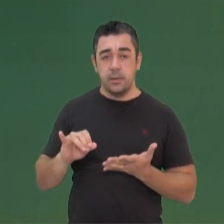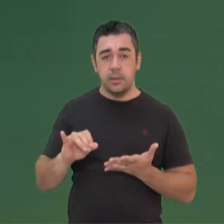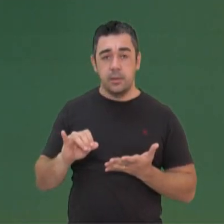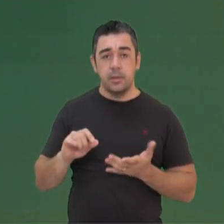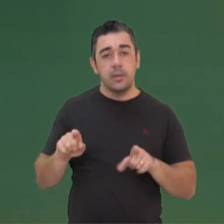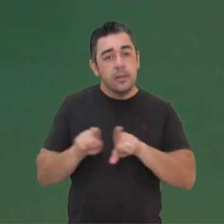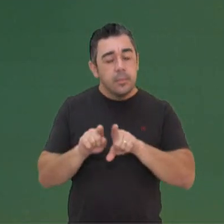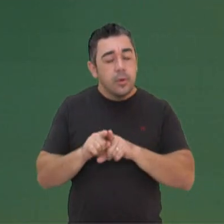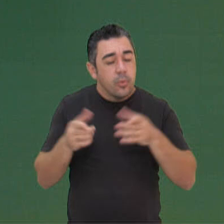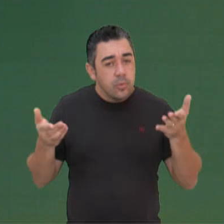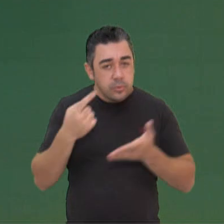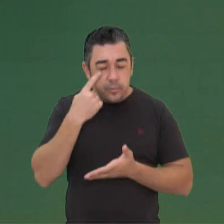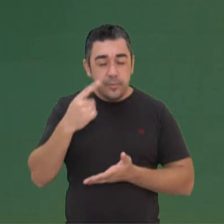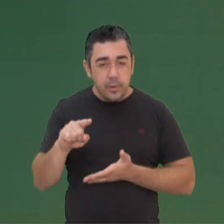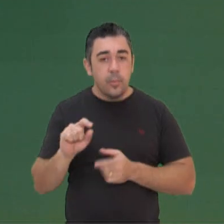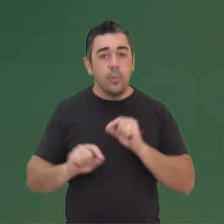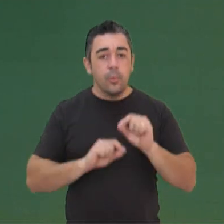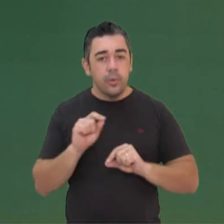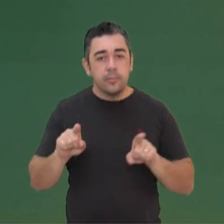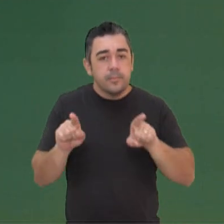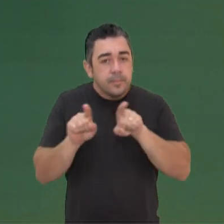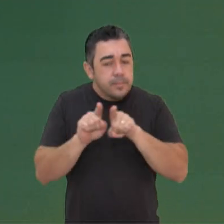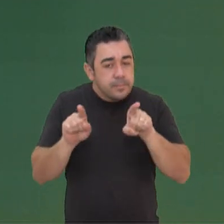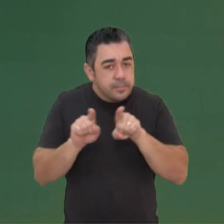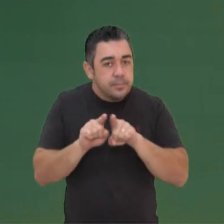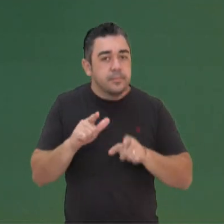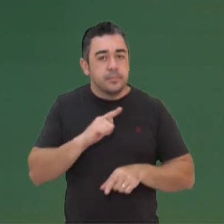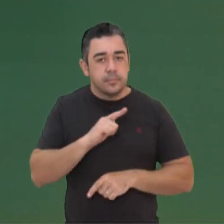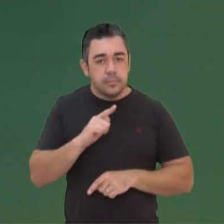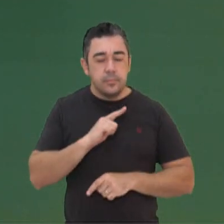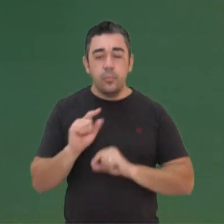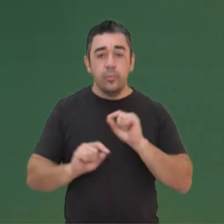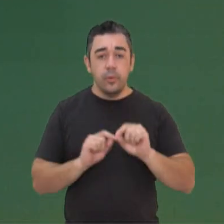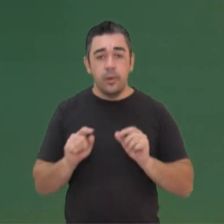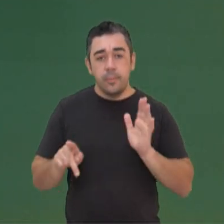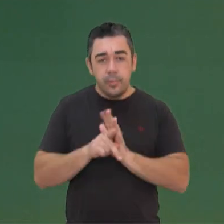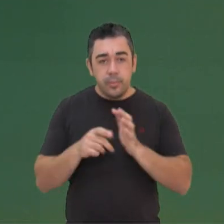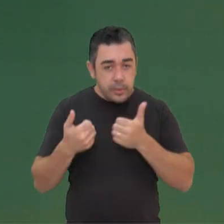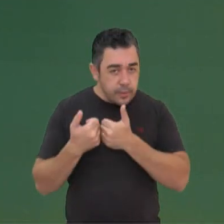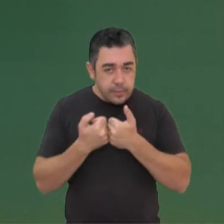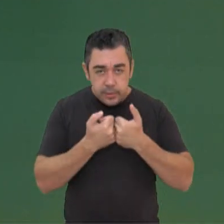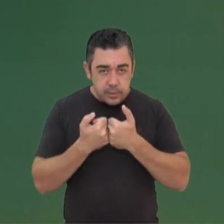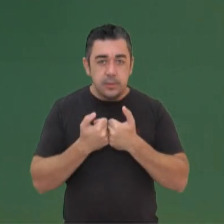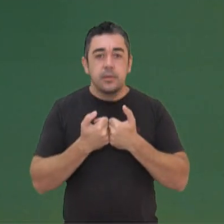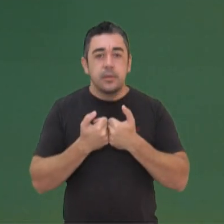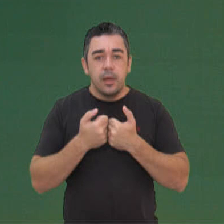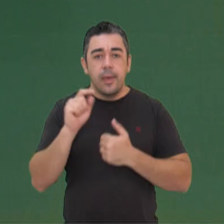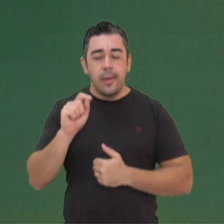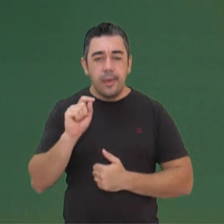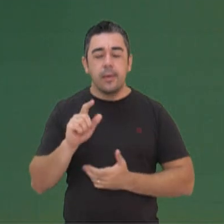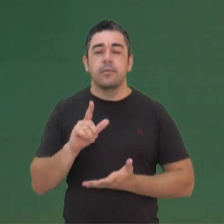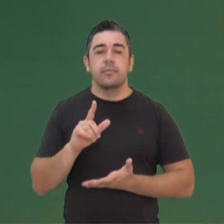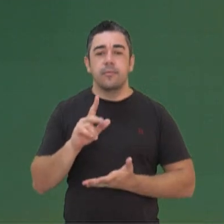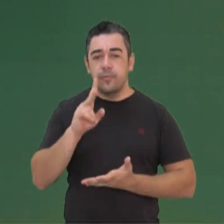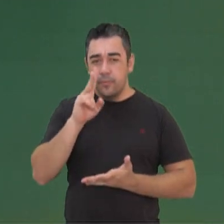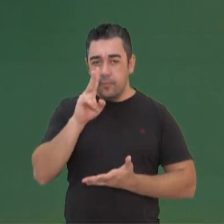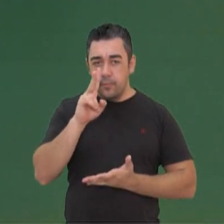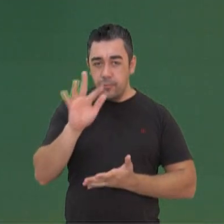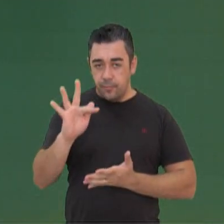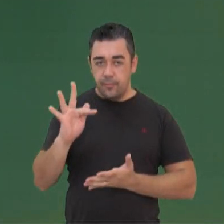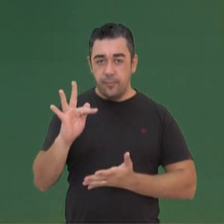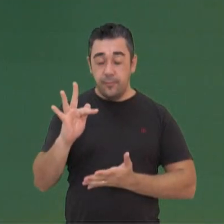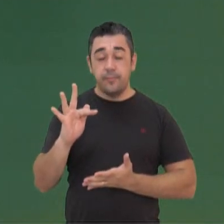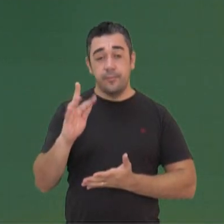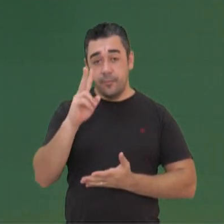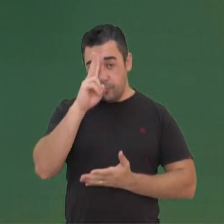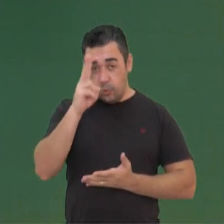nós veremos hoje, nós teremos também a grandeza física trabalho da força elétrica, que nós veremos